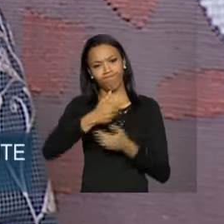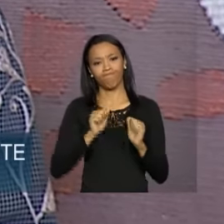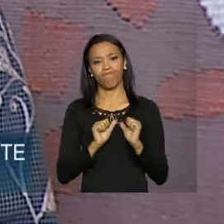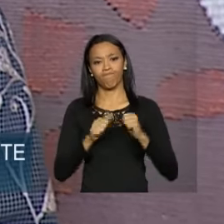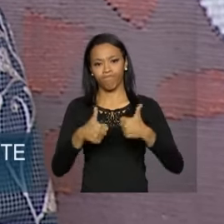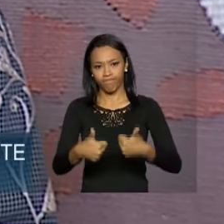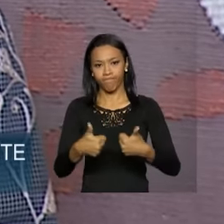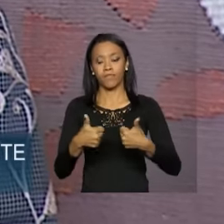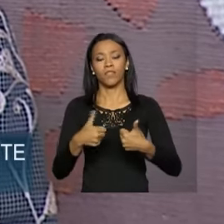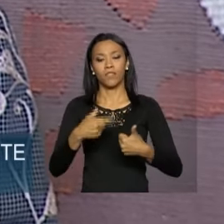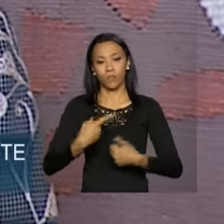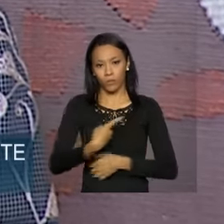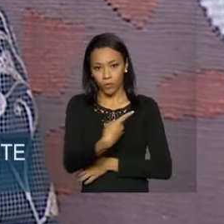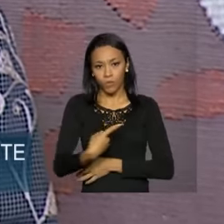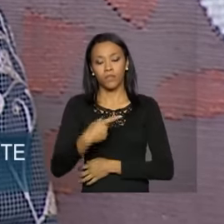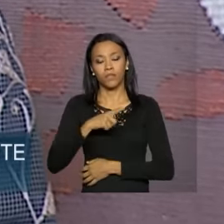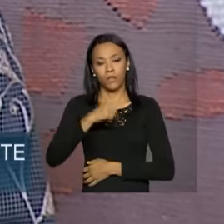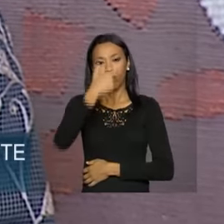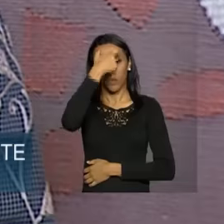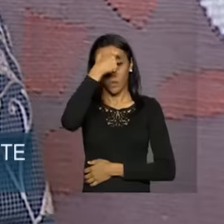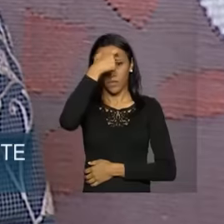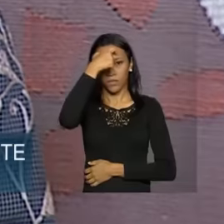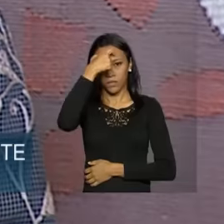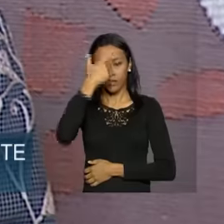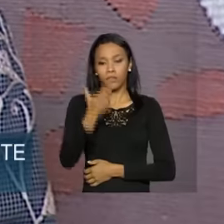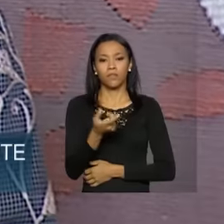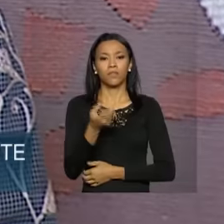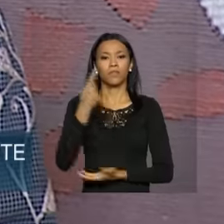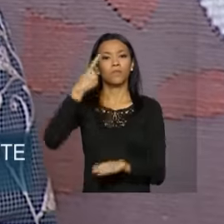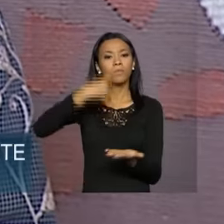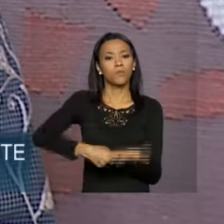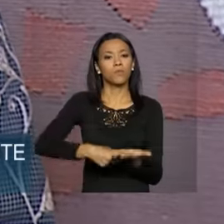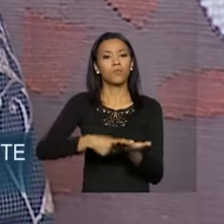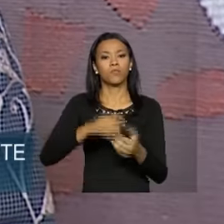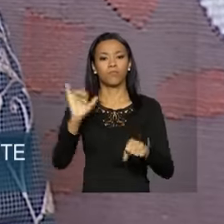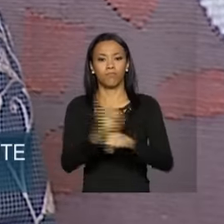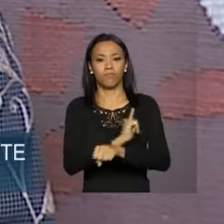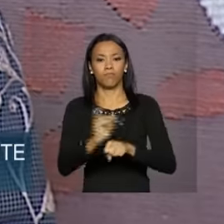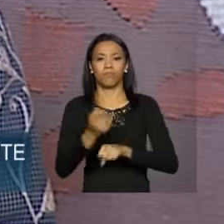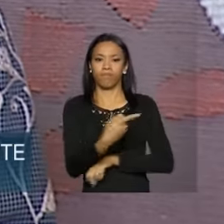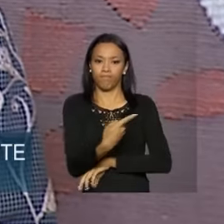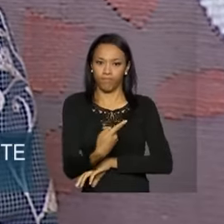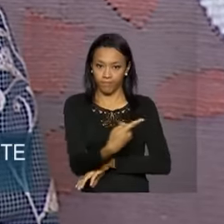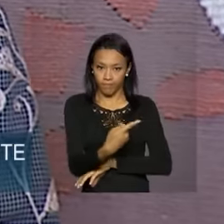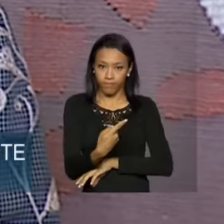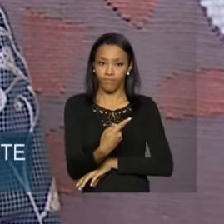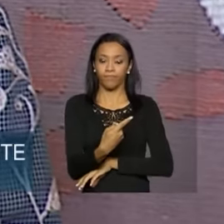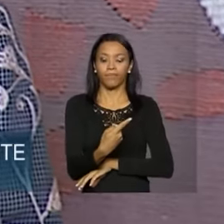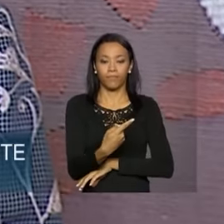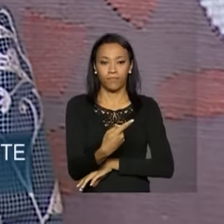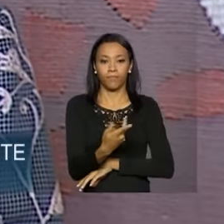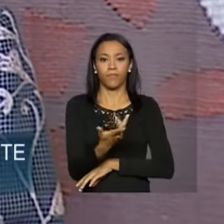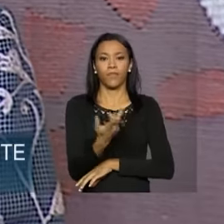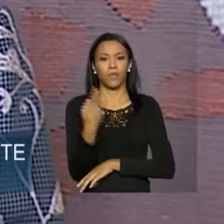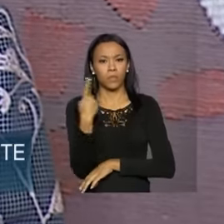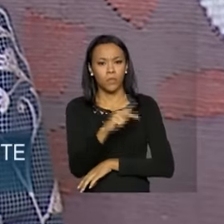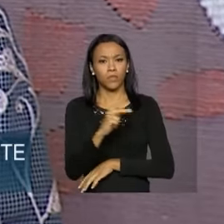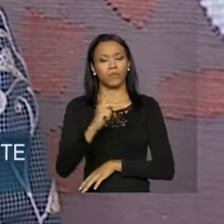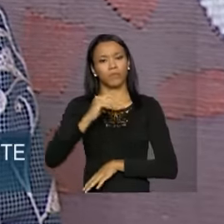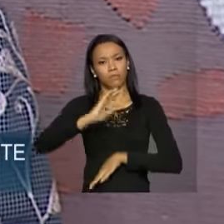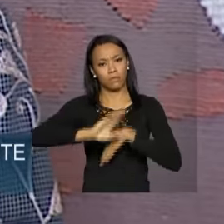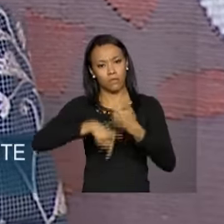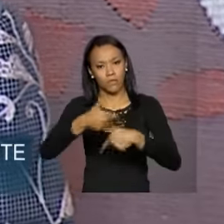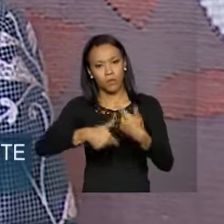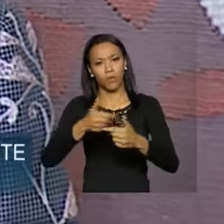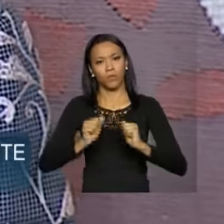têm consciência do papel estratégico que a sua unidade, a sua ação